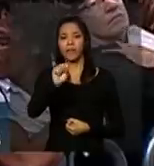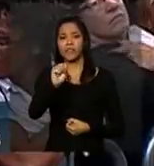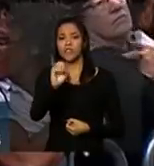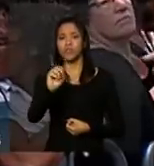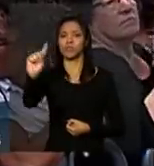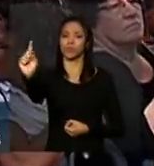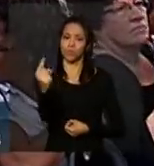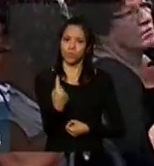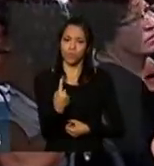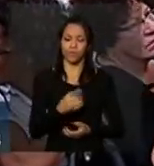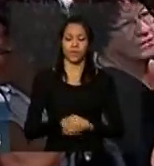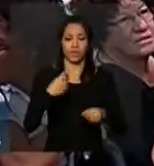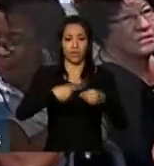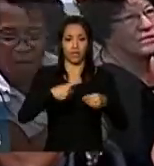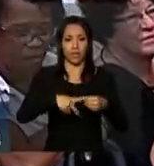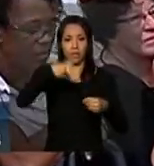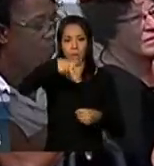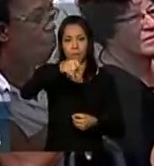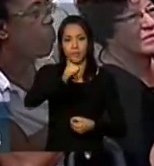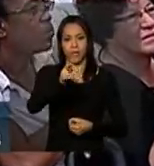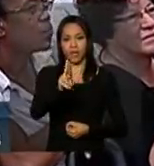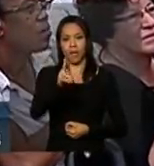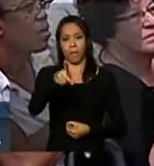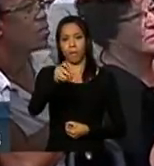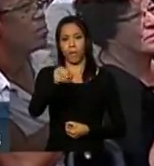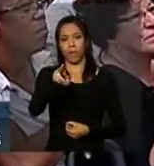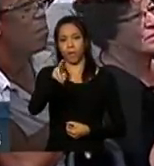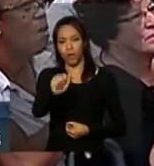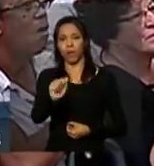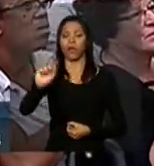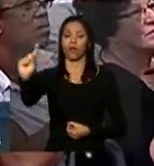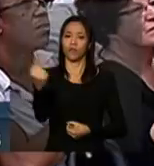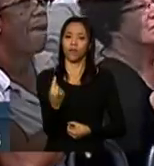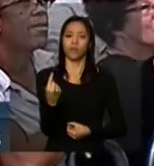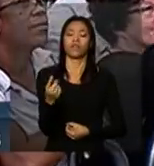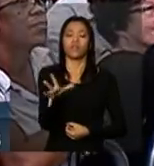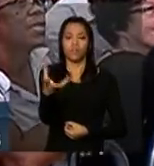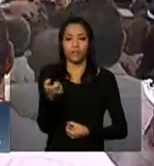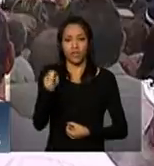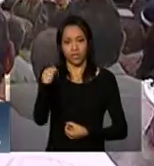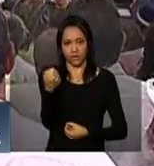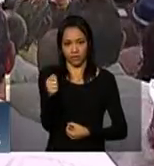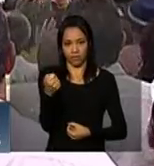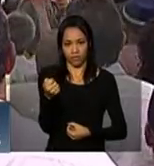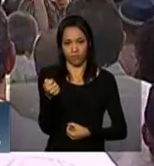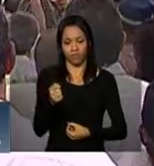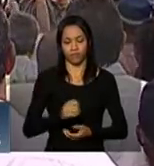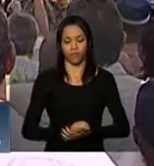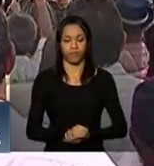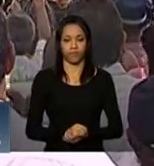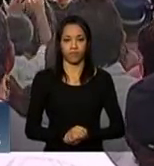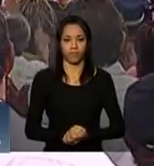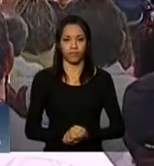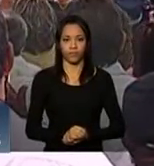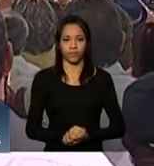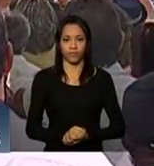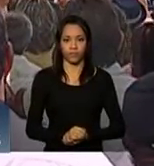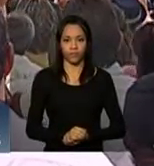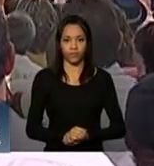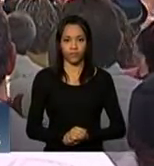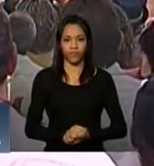Souza Pinto Pirapora a representante do prefeito a senora Fabis Ferreira